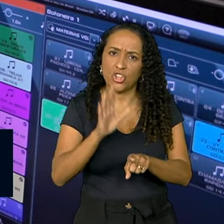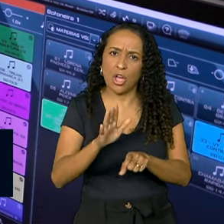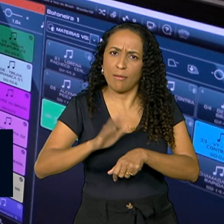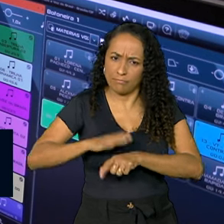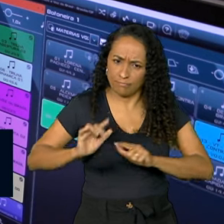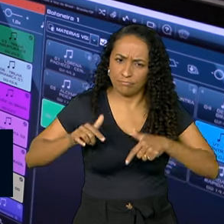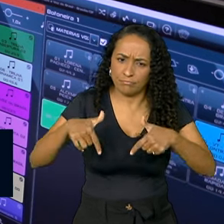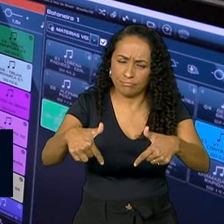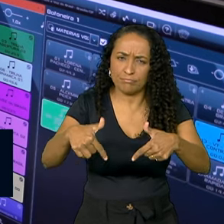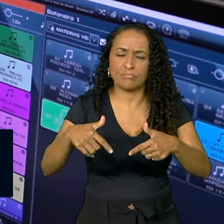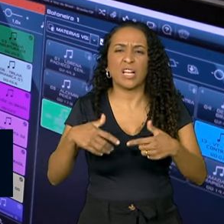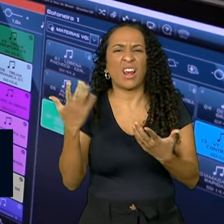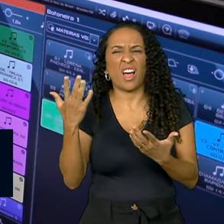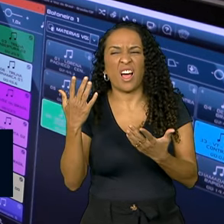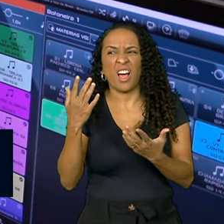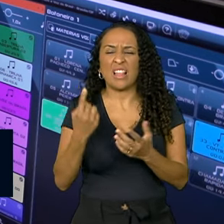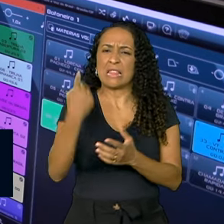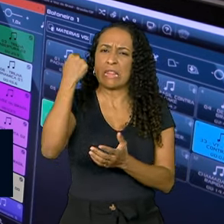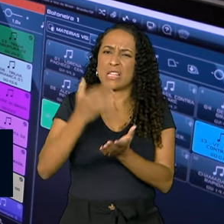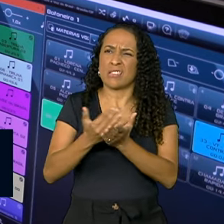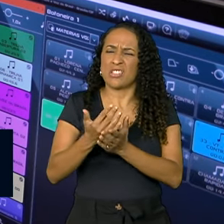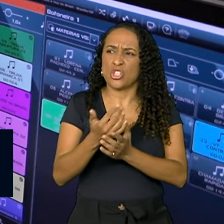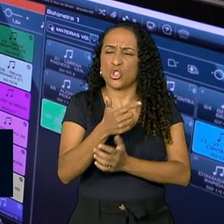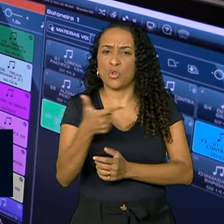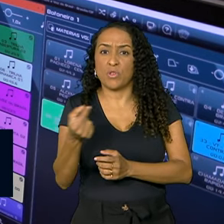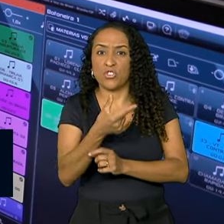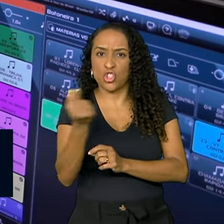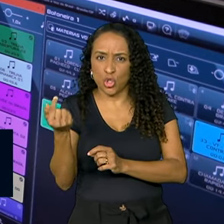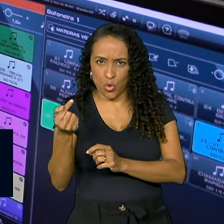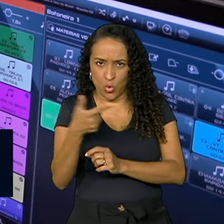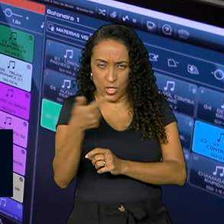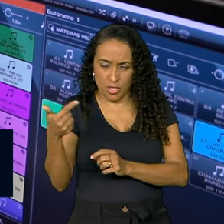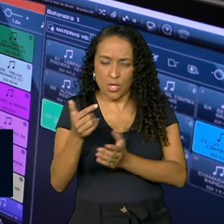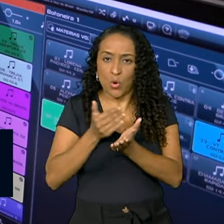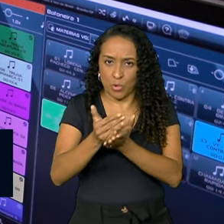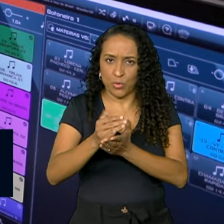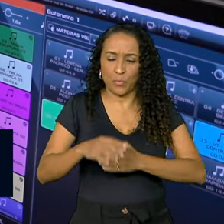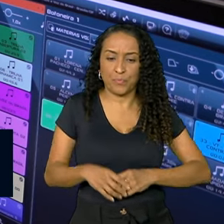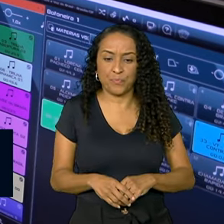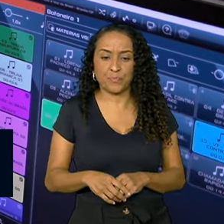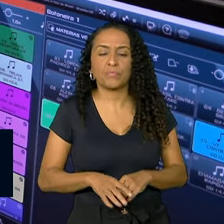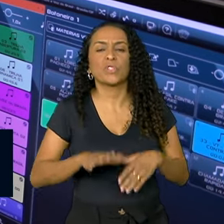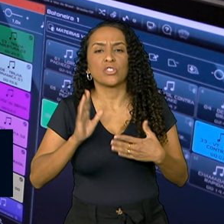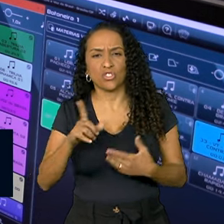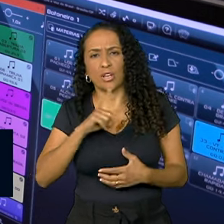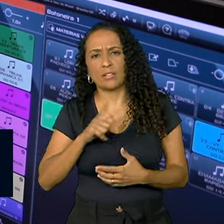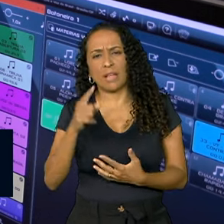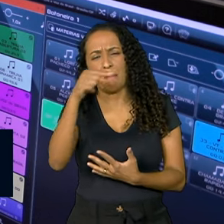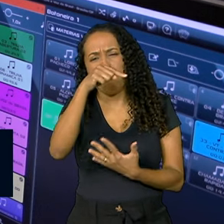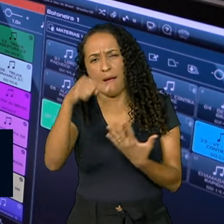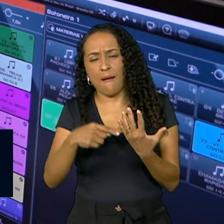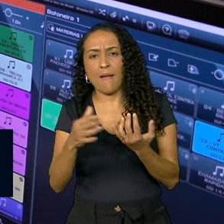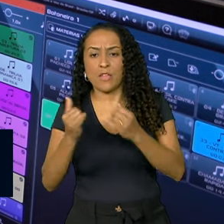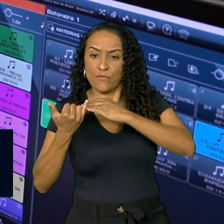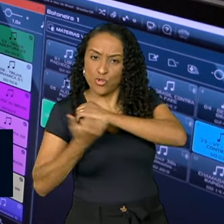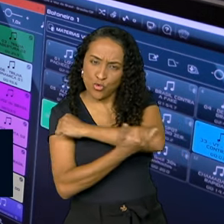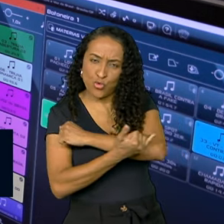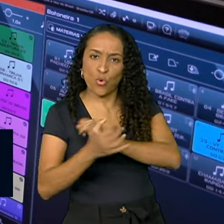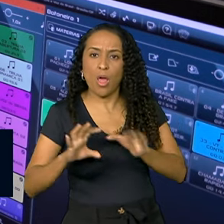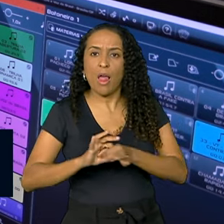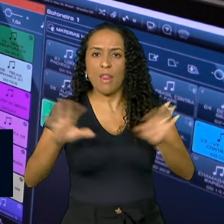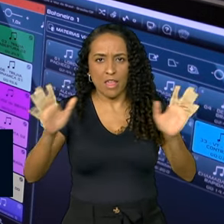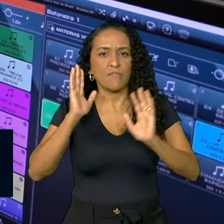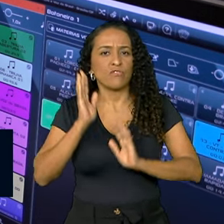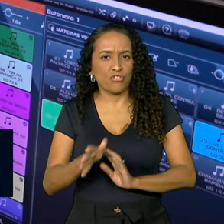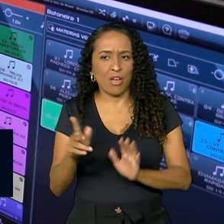operacional desde do do final de 2022 então a gente já tem muito muita infraestrutura já disponível pra